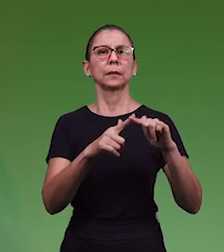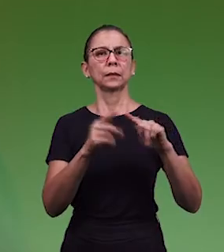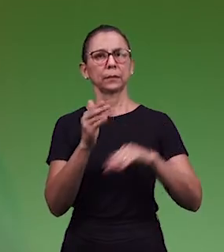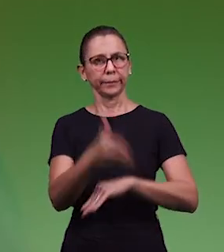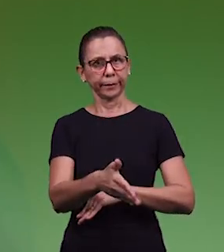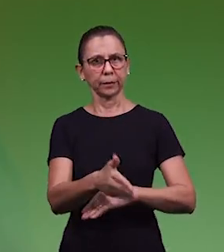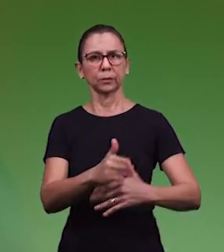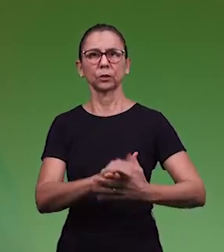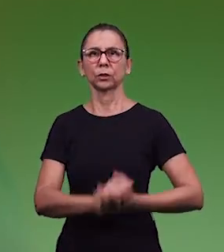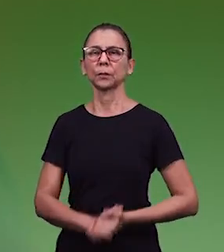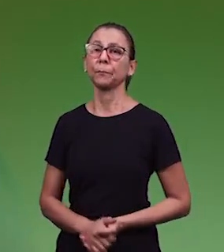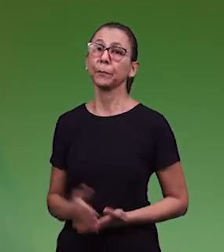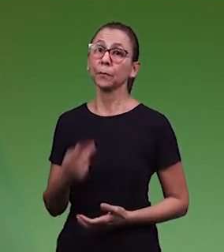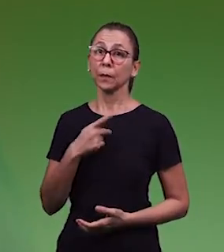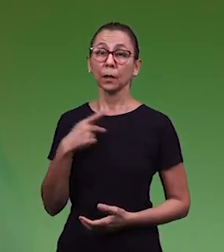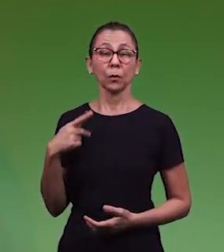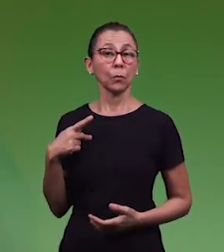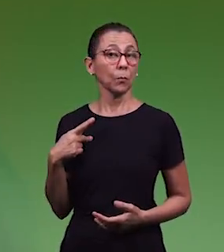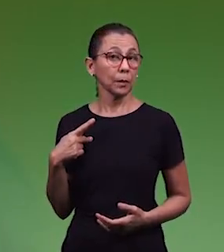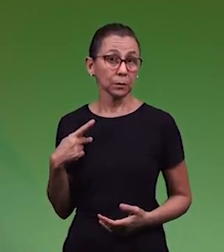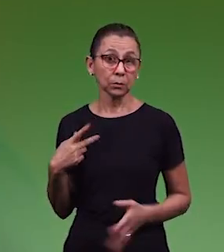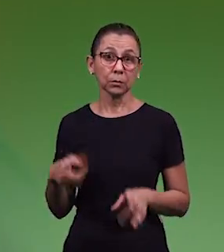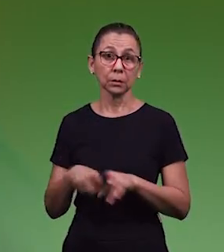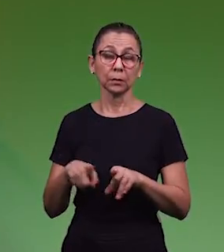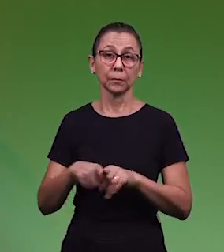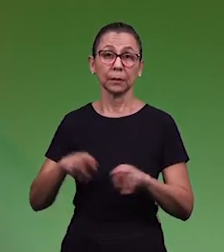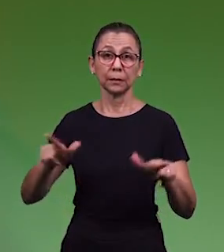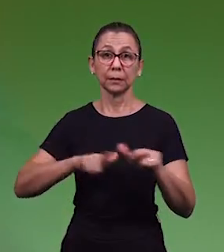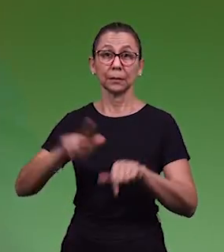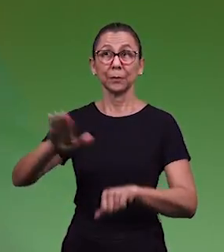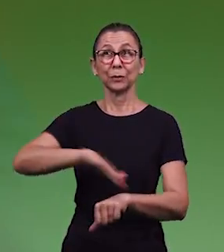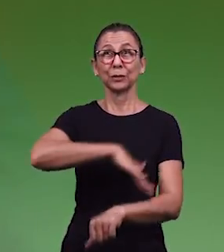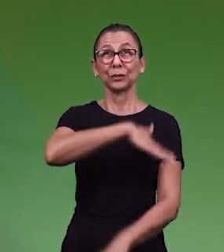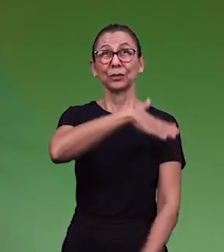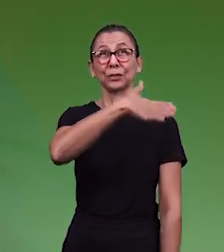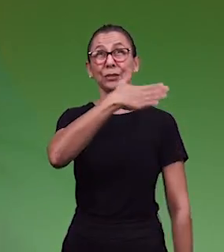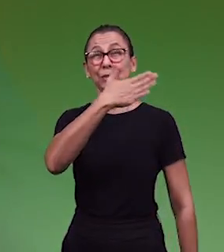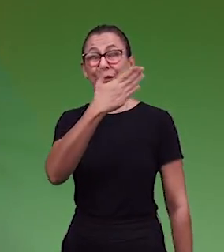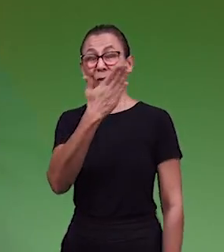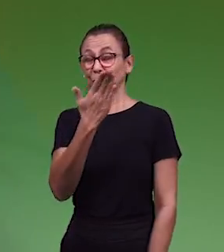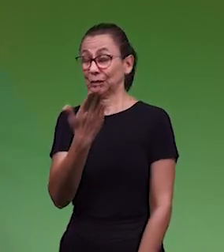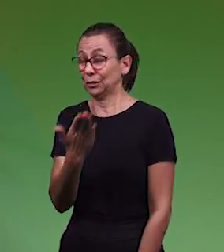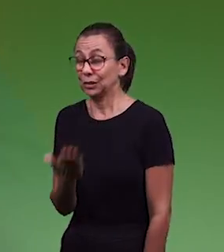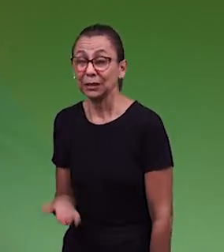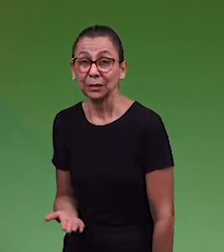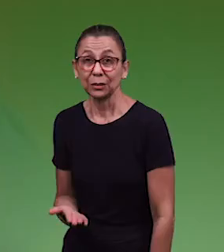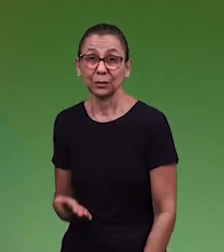o pastor, além de trabalhar o dia inteiro, com pouco tempo que ele tem,